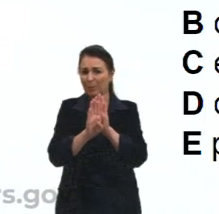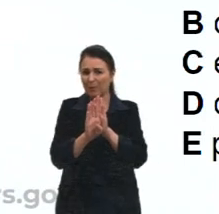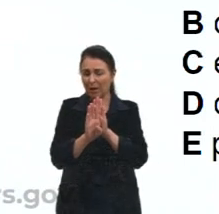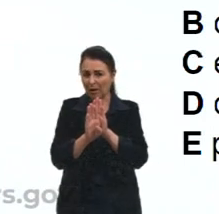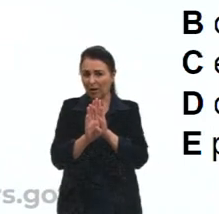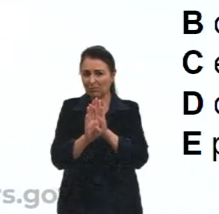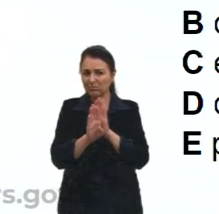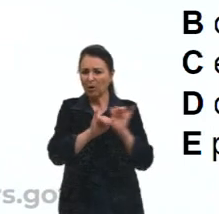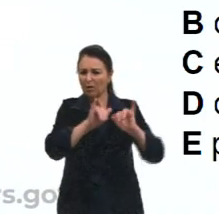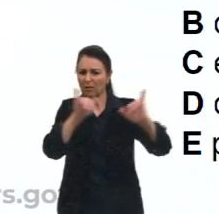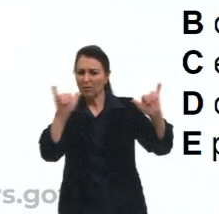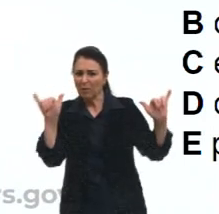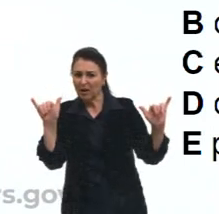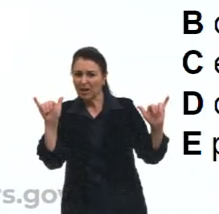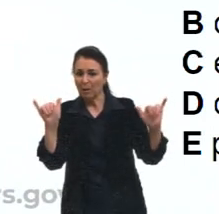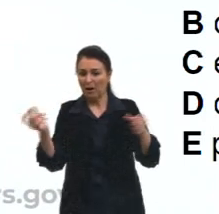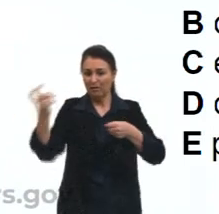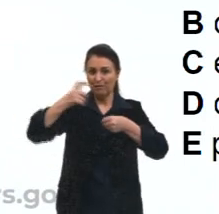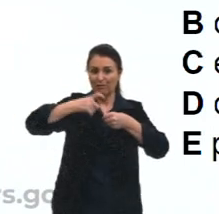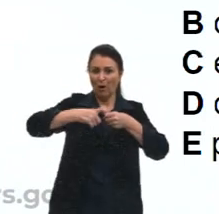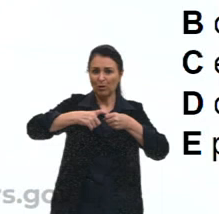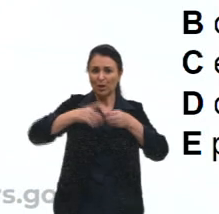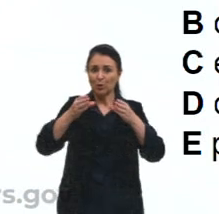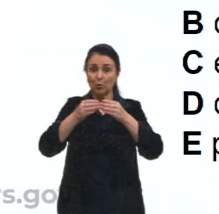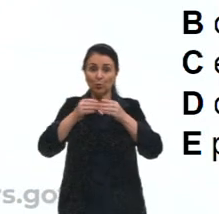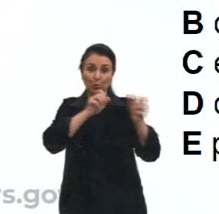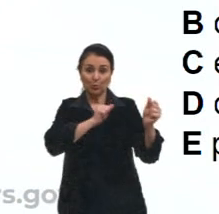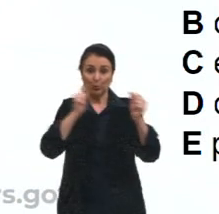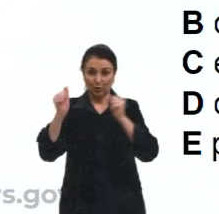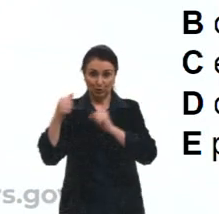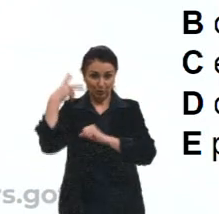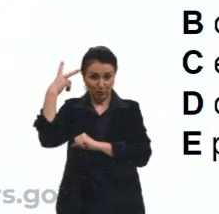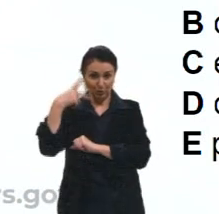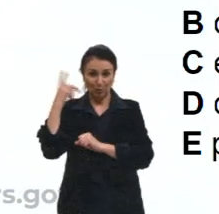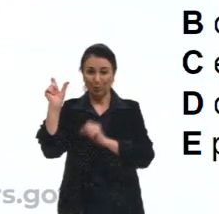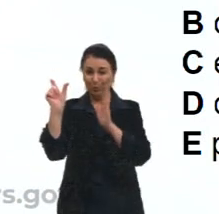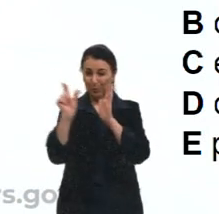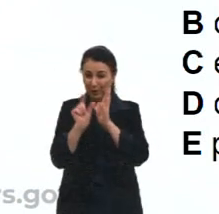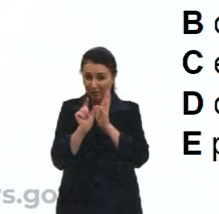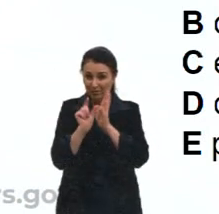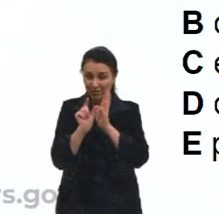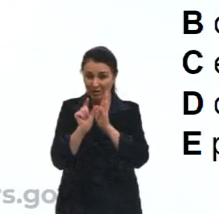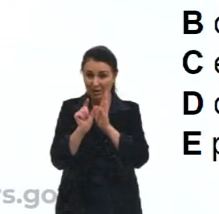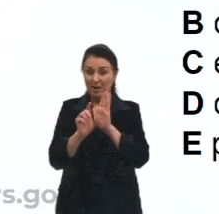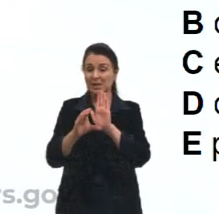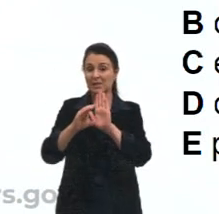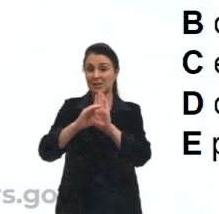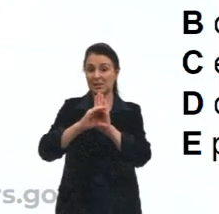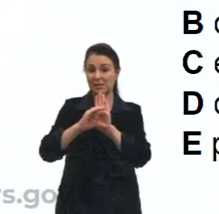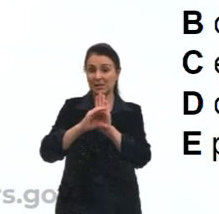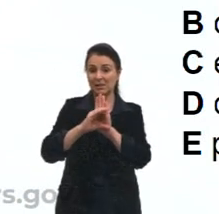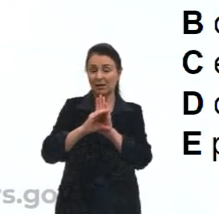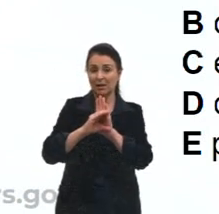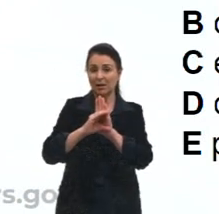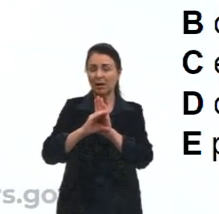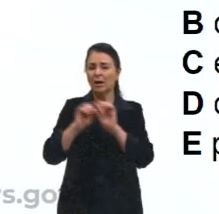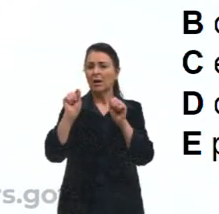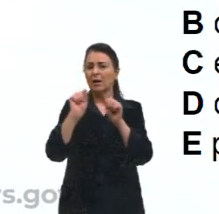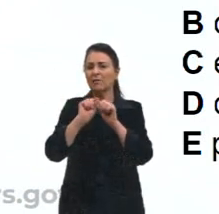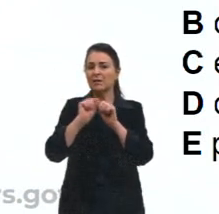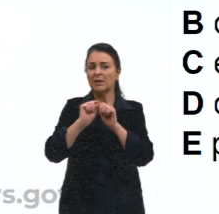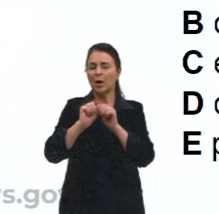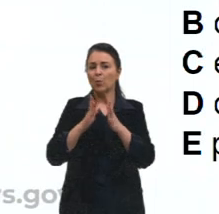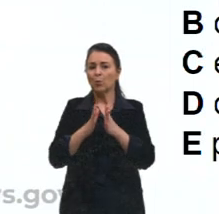pela revitalização das oligarquias não era isso nós estamos lutando contra as oligarquias alternativa a ser estabelecimento de